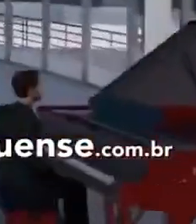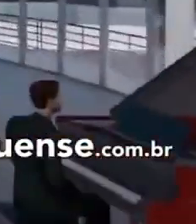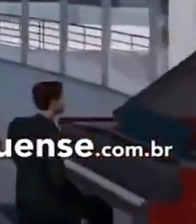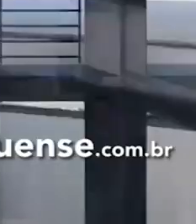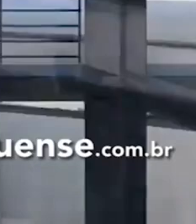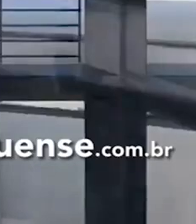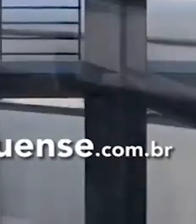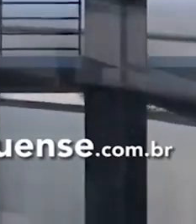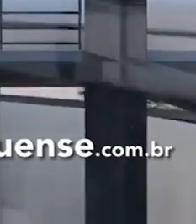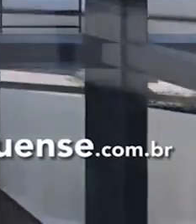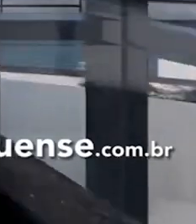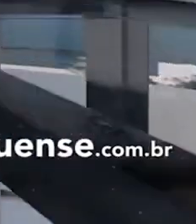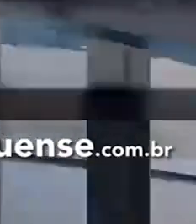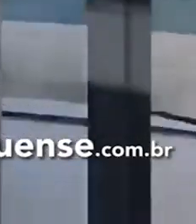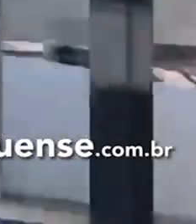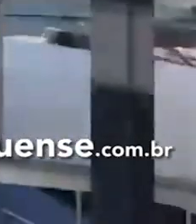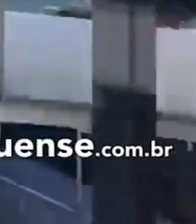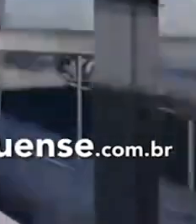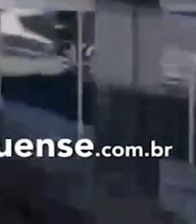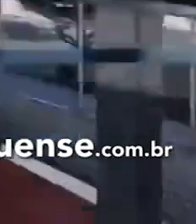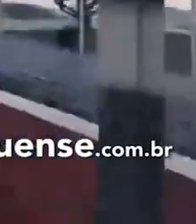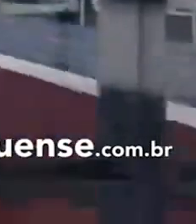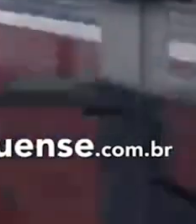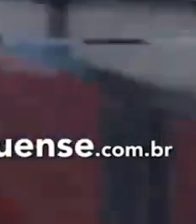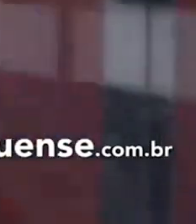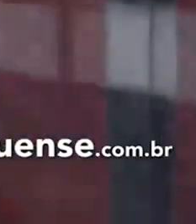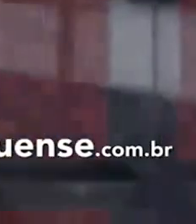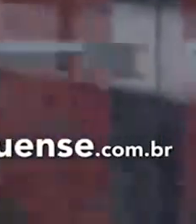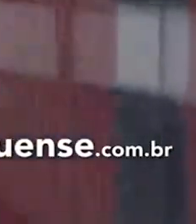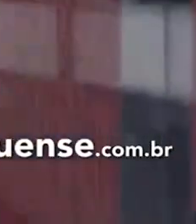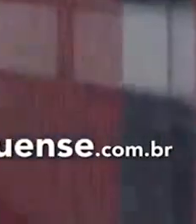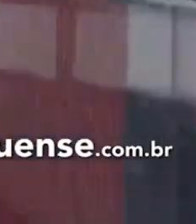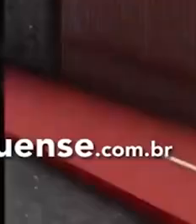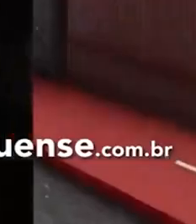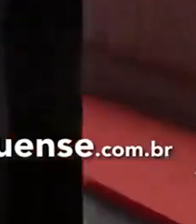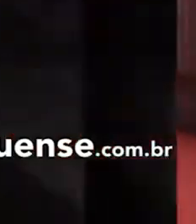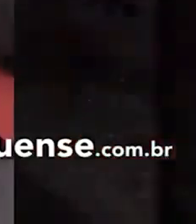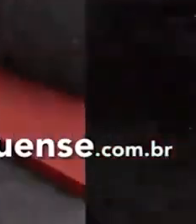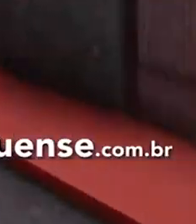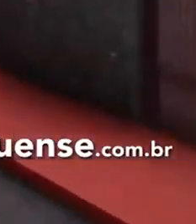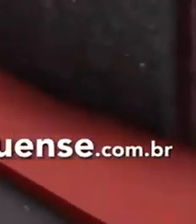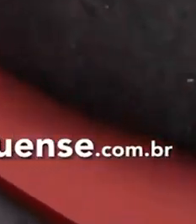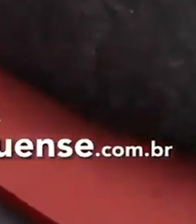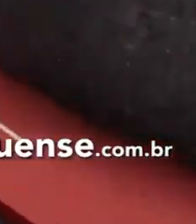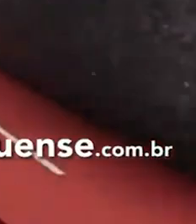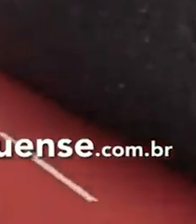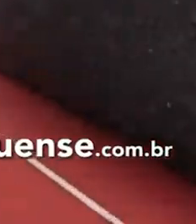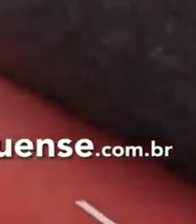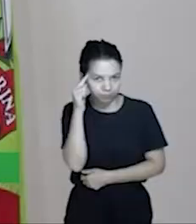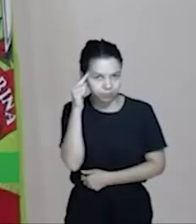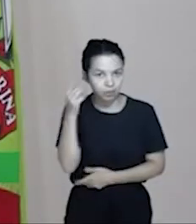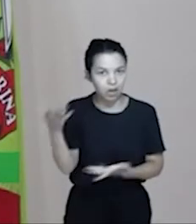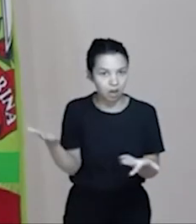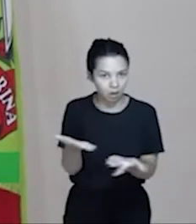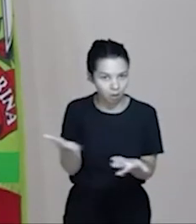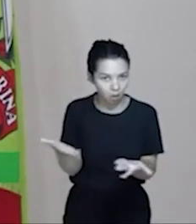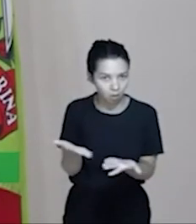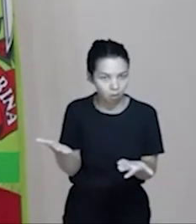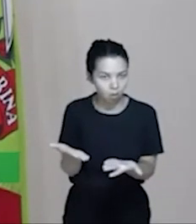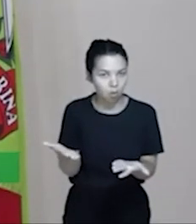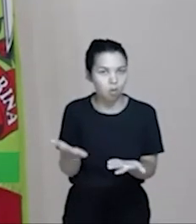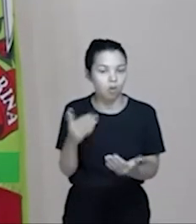para realização de uma interligação Regional e mobilidade integrada da região da Foz do Rio Itajaí